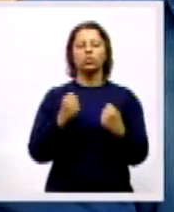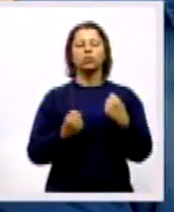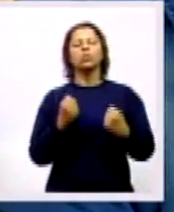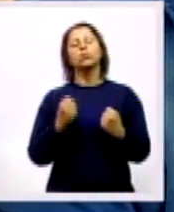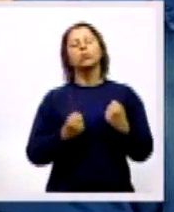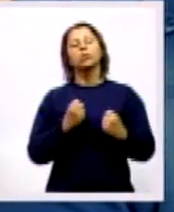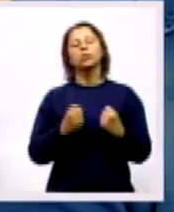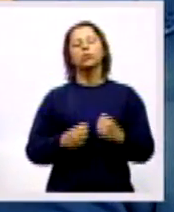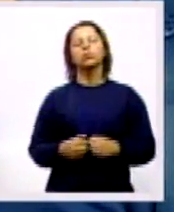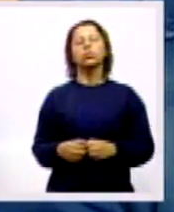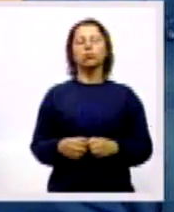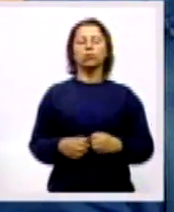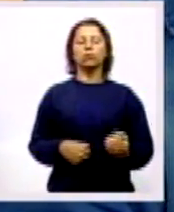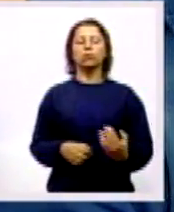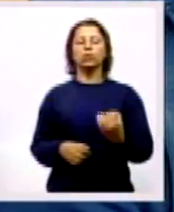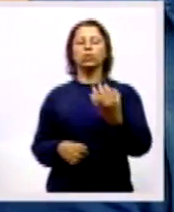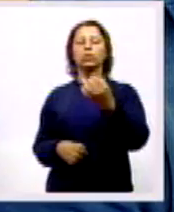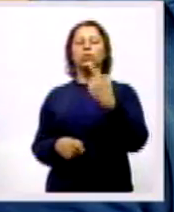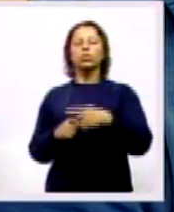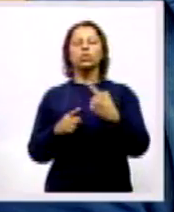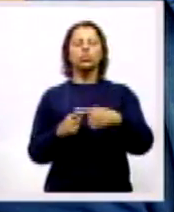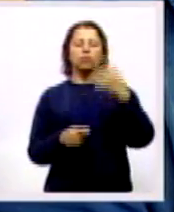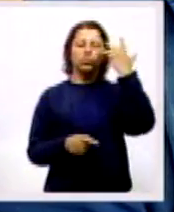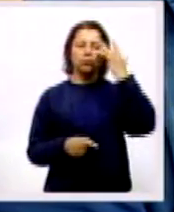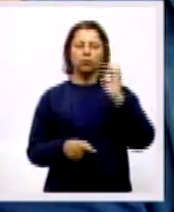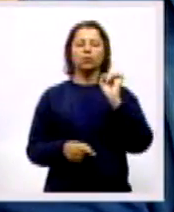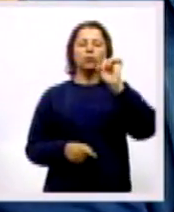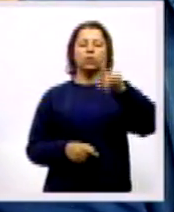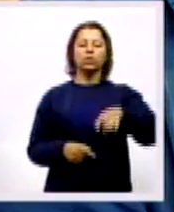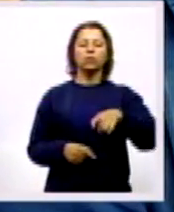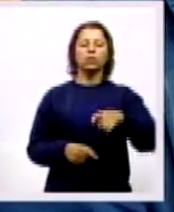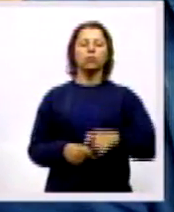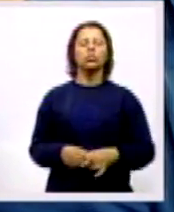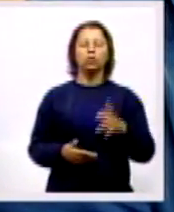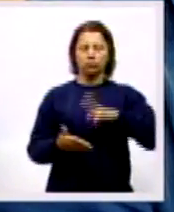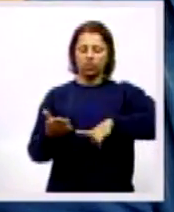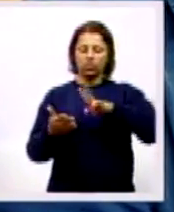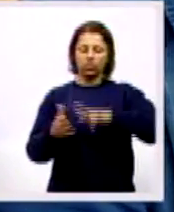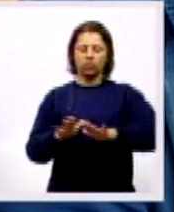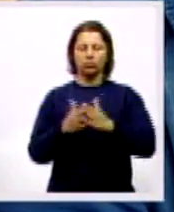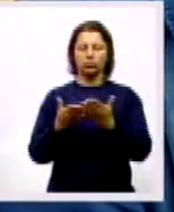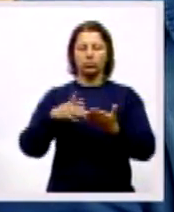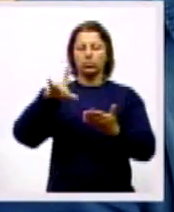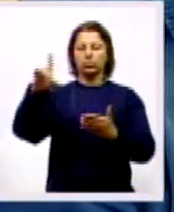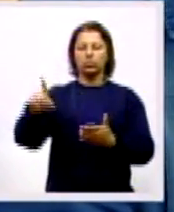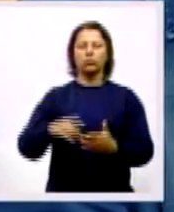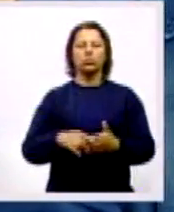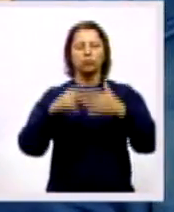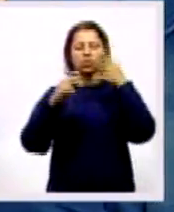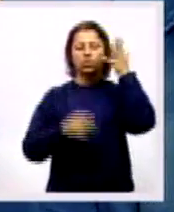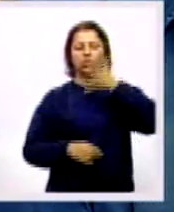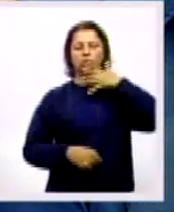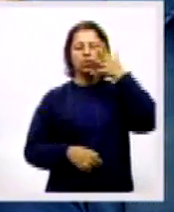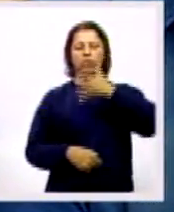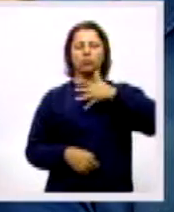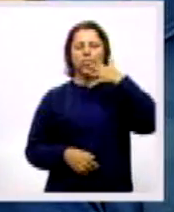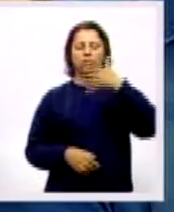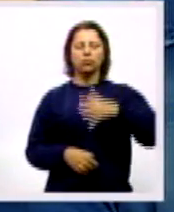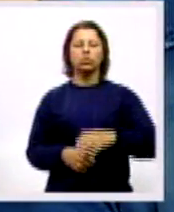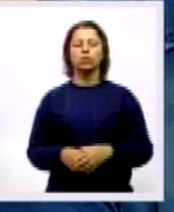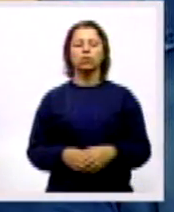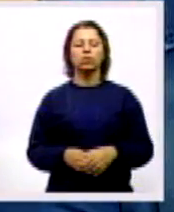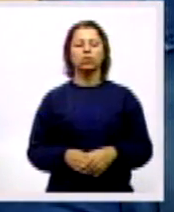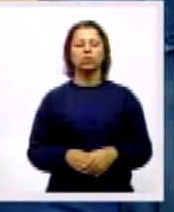E eu achei interessante porque eu não sabia qual a palavra que eu iria pegar para poder fazer a reflexão de